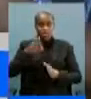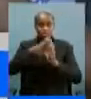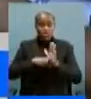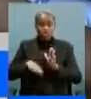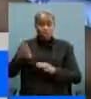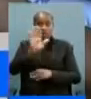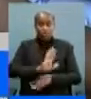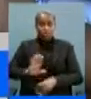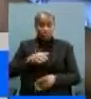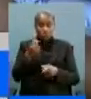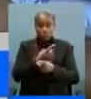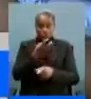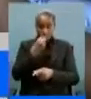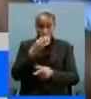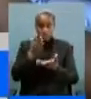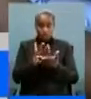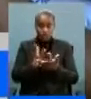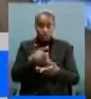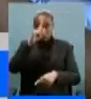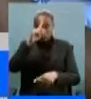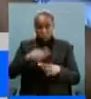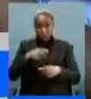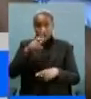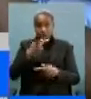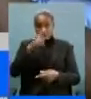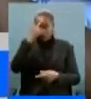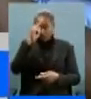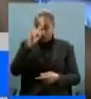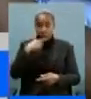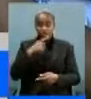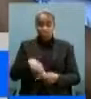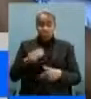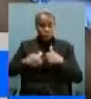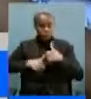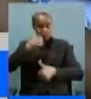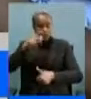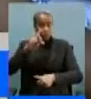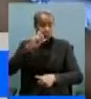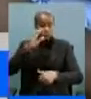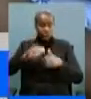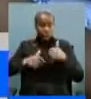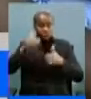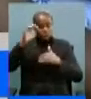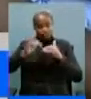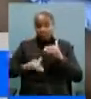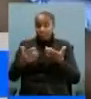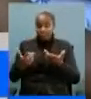de Alimentação Escolar. Objetivo, reforço do sucesso, o combate ao insucesso